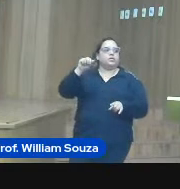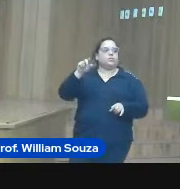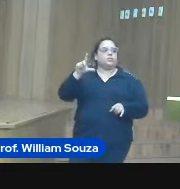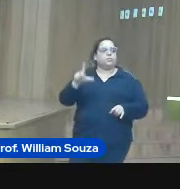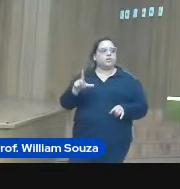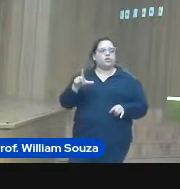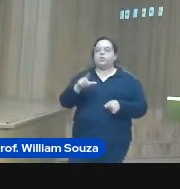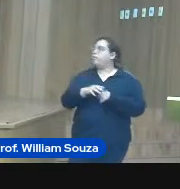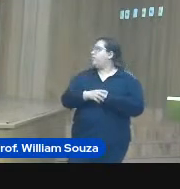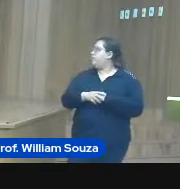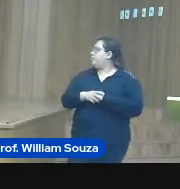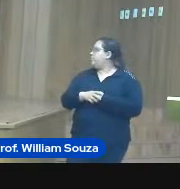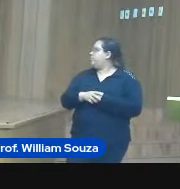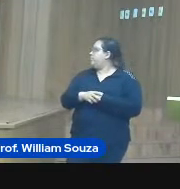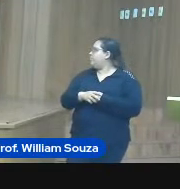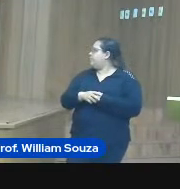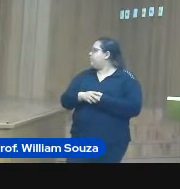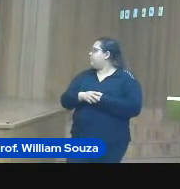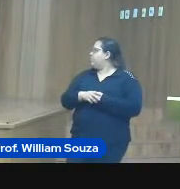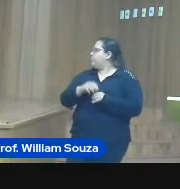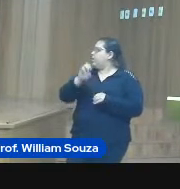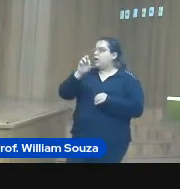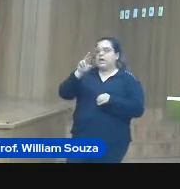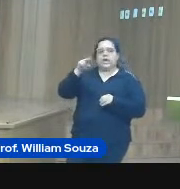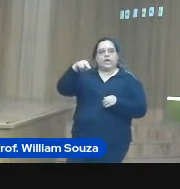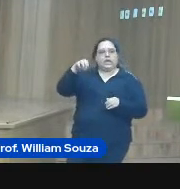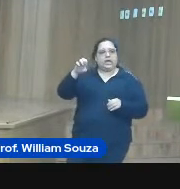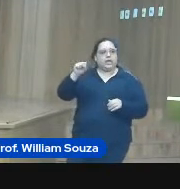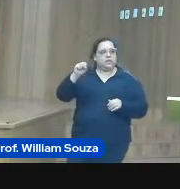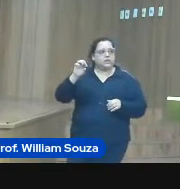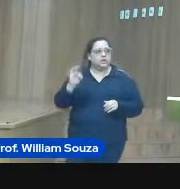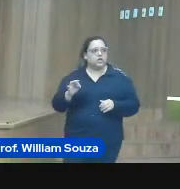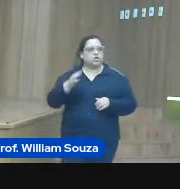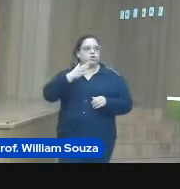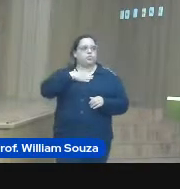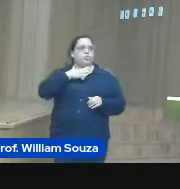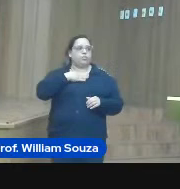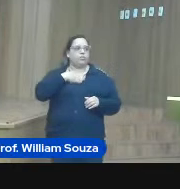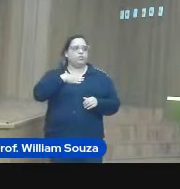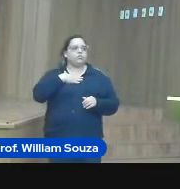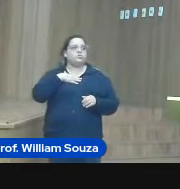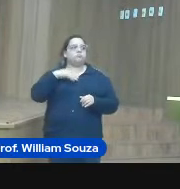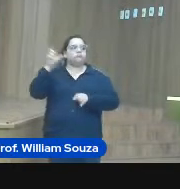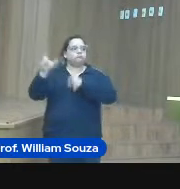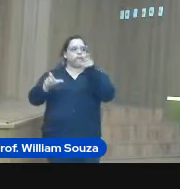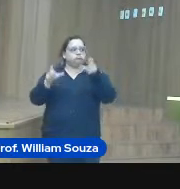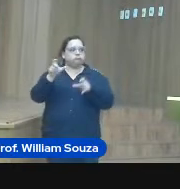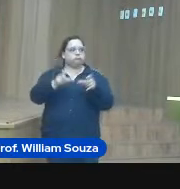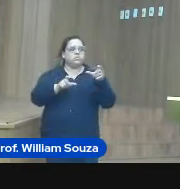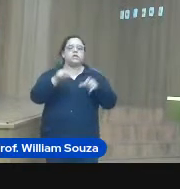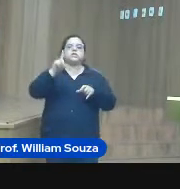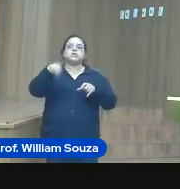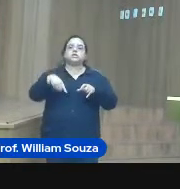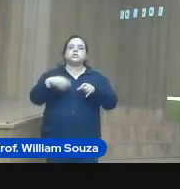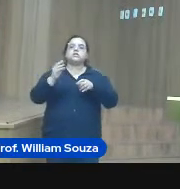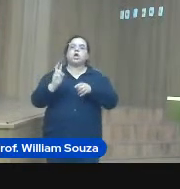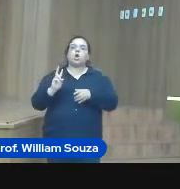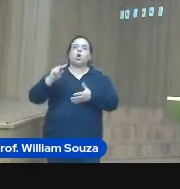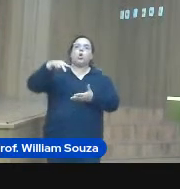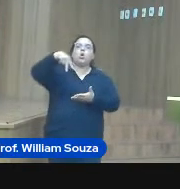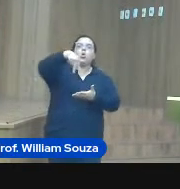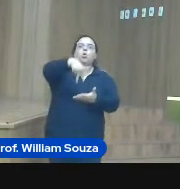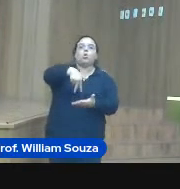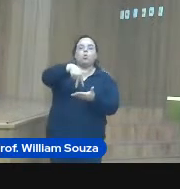Hirsch, por mim em algum momento, pelo Alvin White. São pessoas que se colocaram e estão